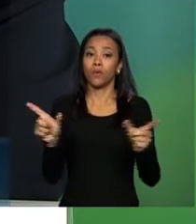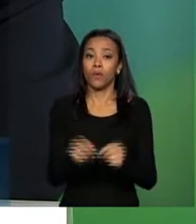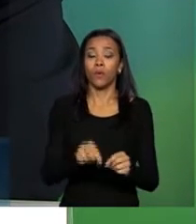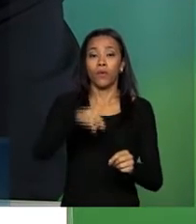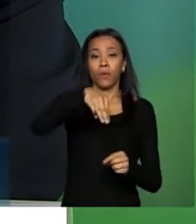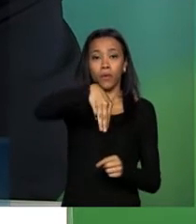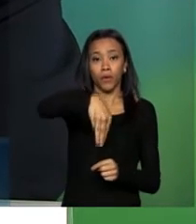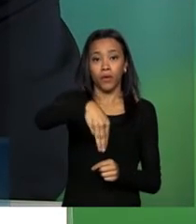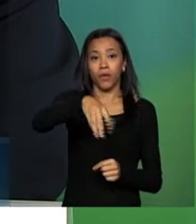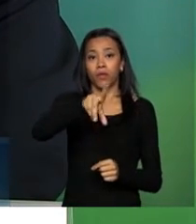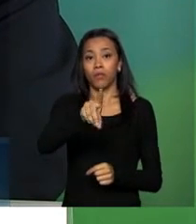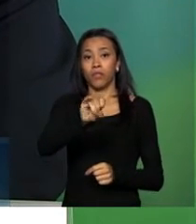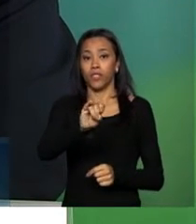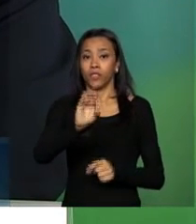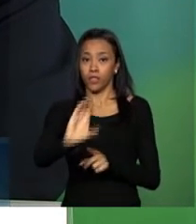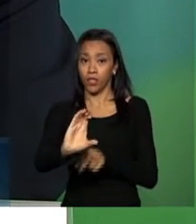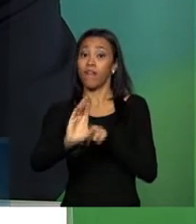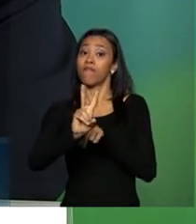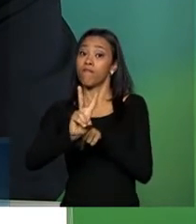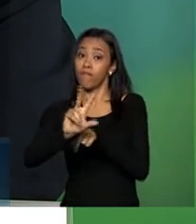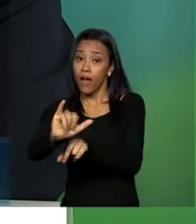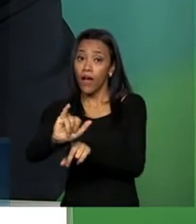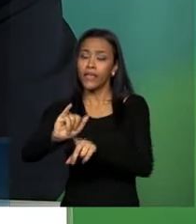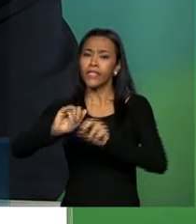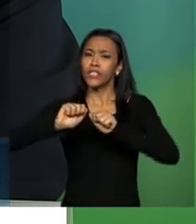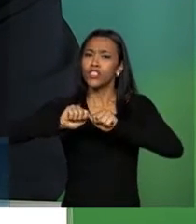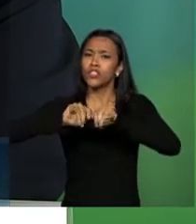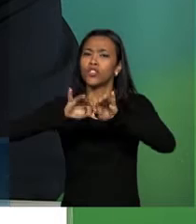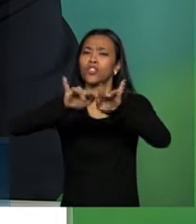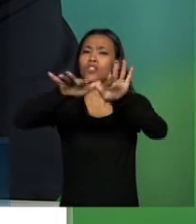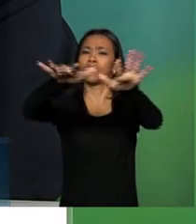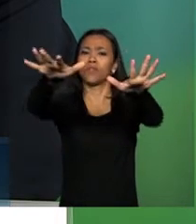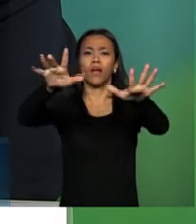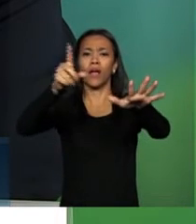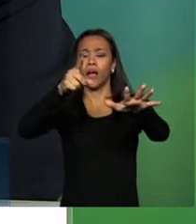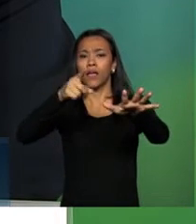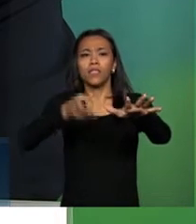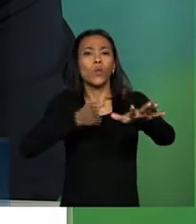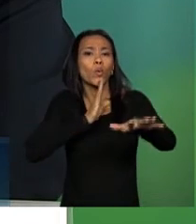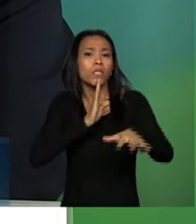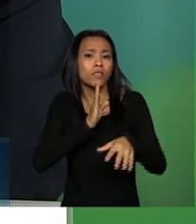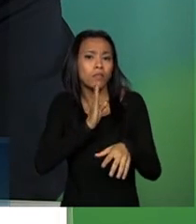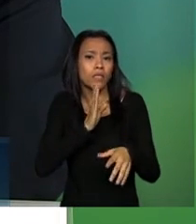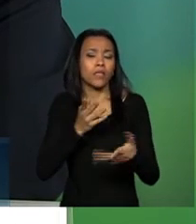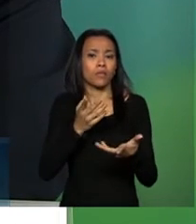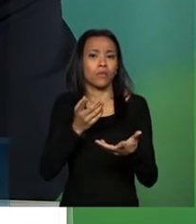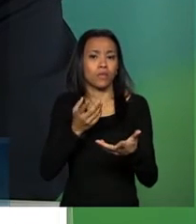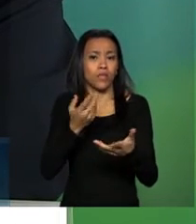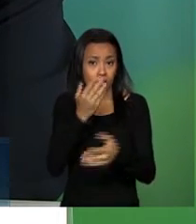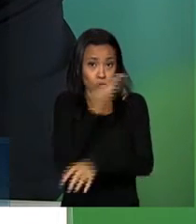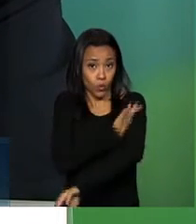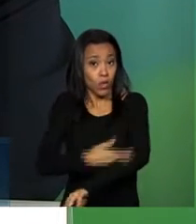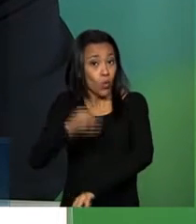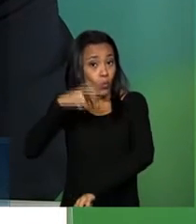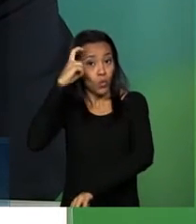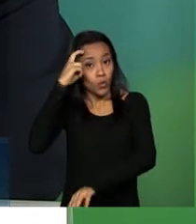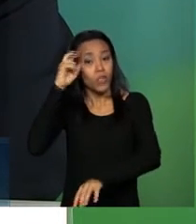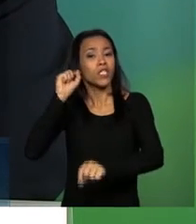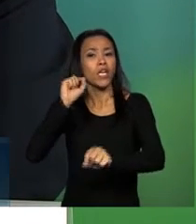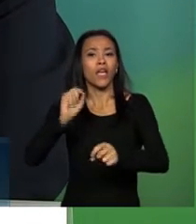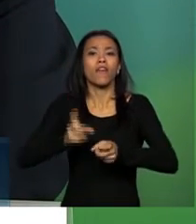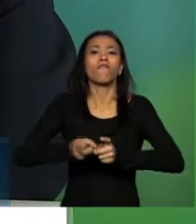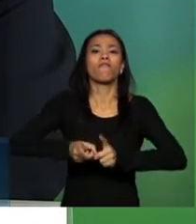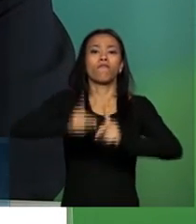de Cultura Exportadora, de difusão da cultura exportadora, com um foco regional. exatamente